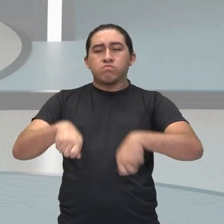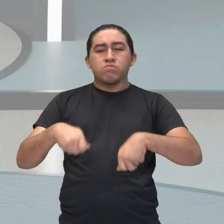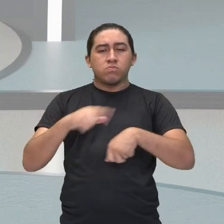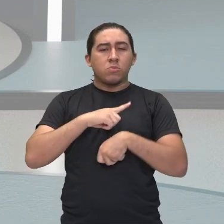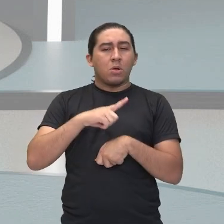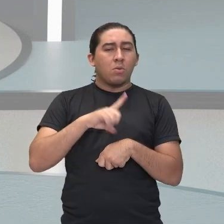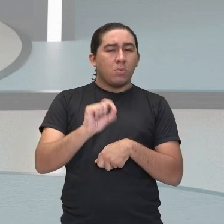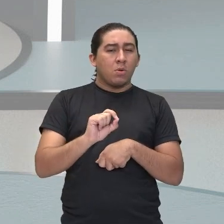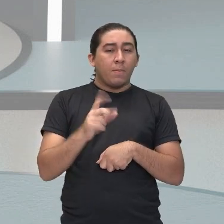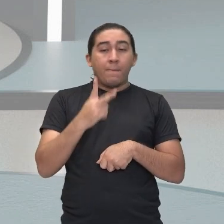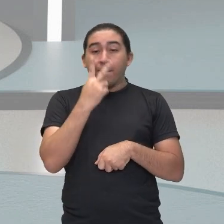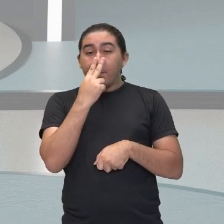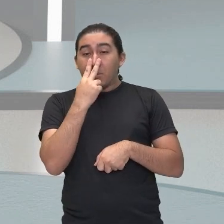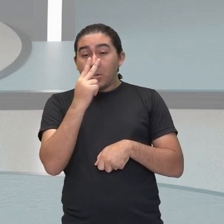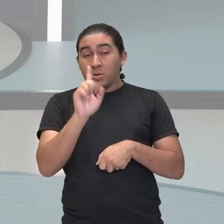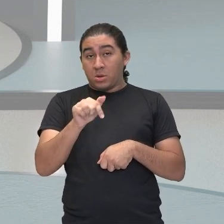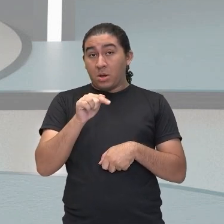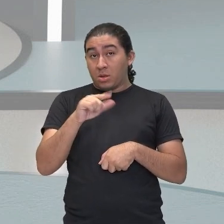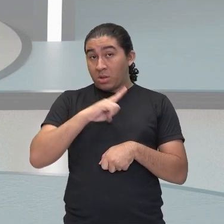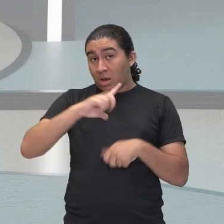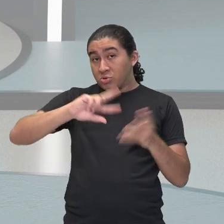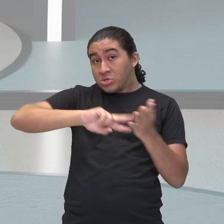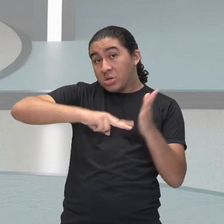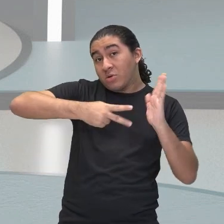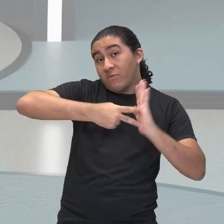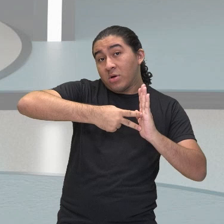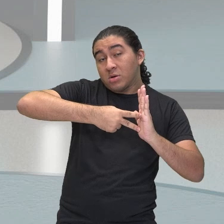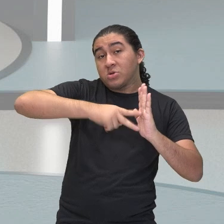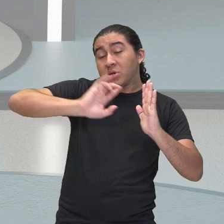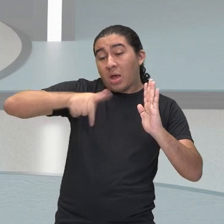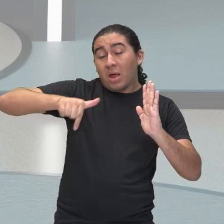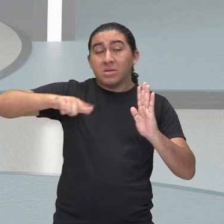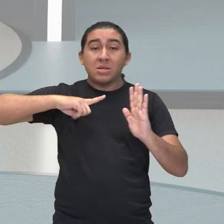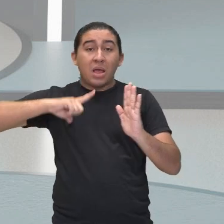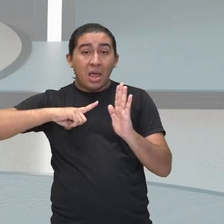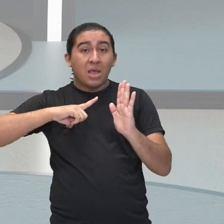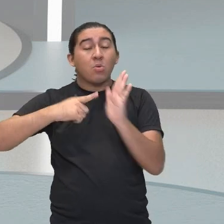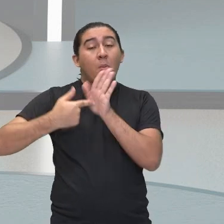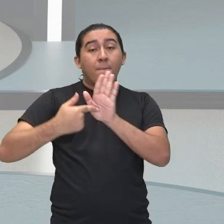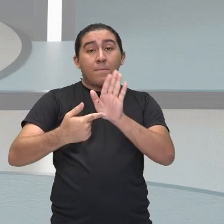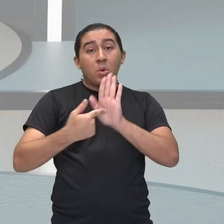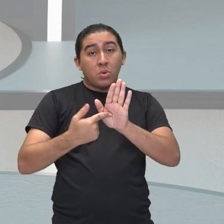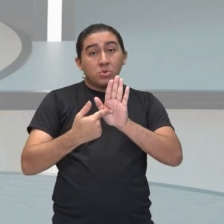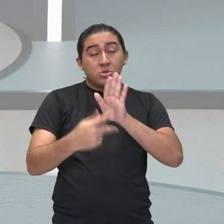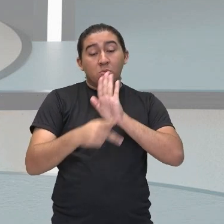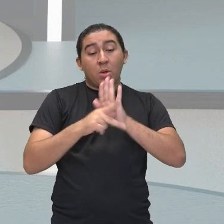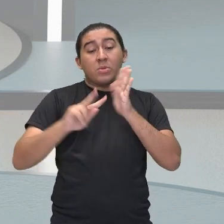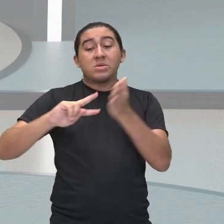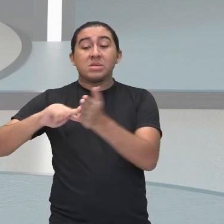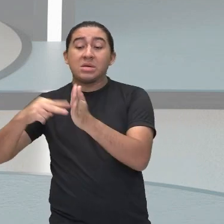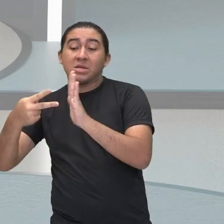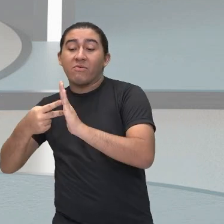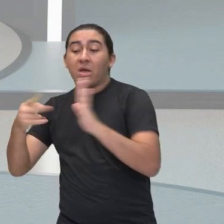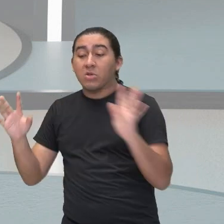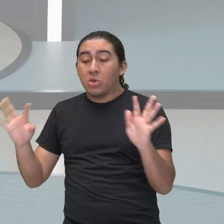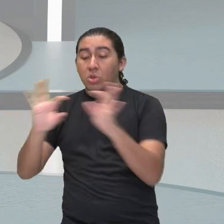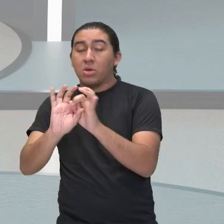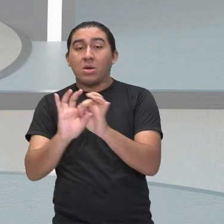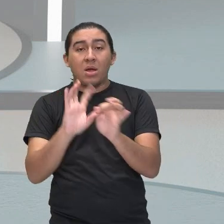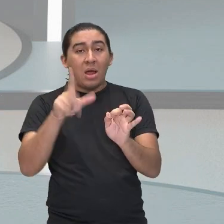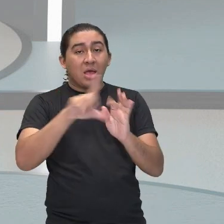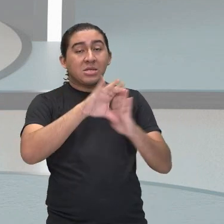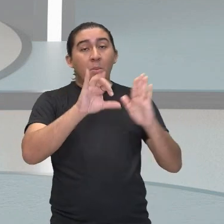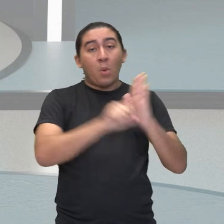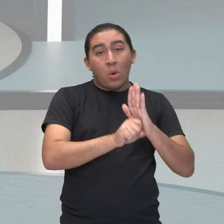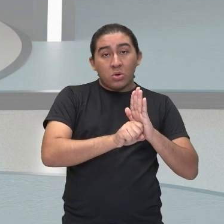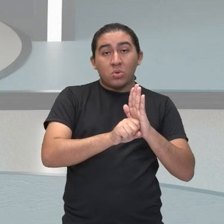algo significante é porque ele é um signo e ele passa a ter um significado e é algo simbólico. Eu passo